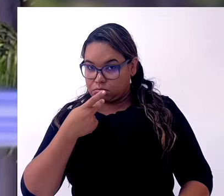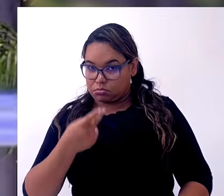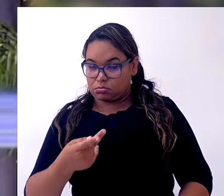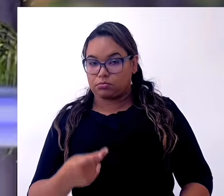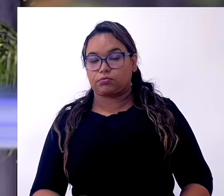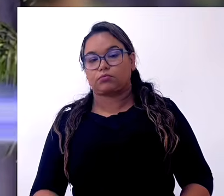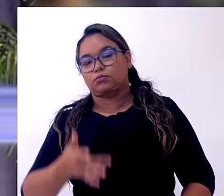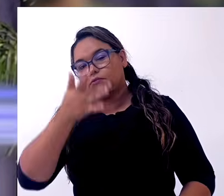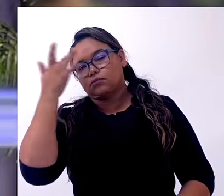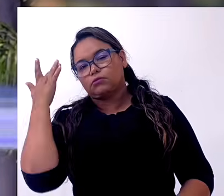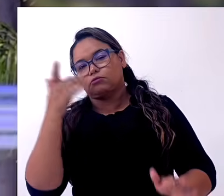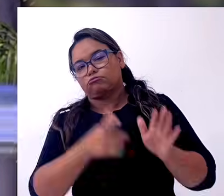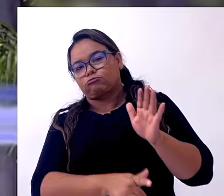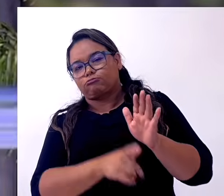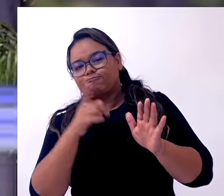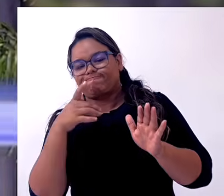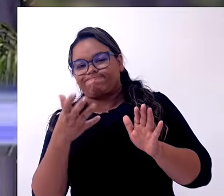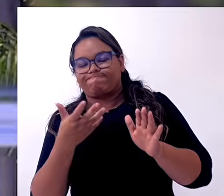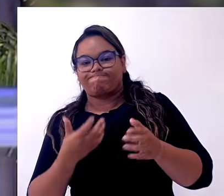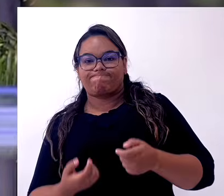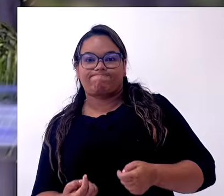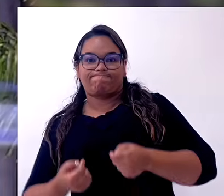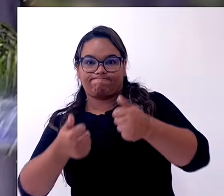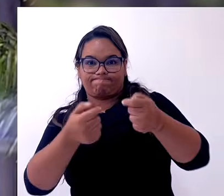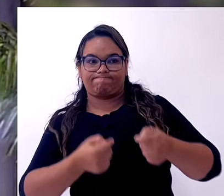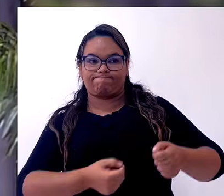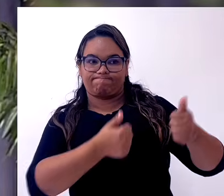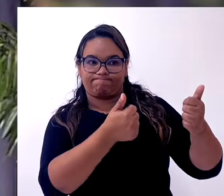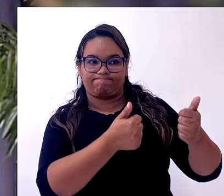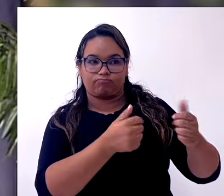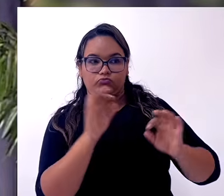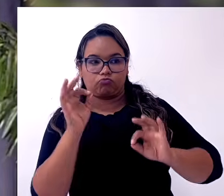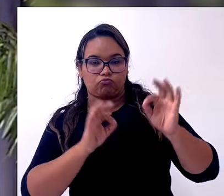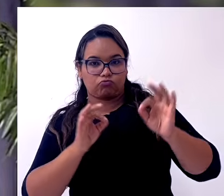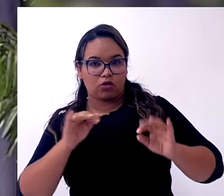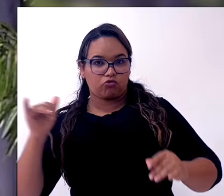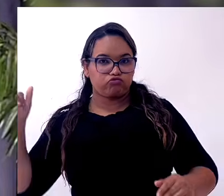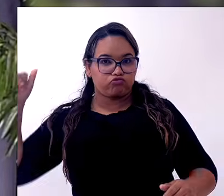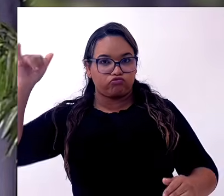Todas as partes dos corpos, com análise de DNA.